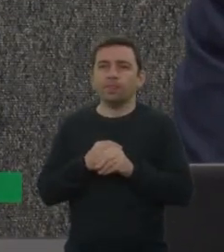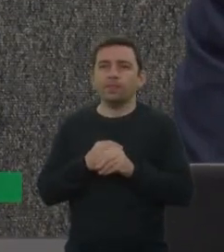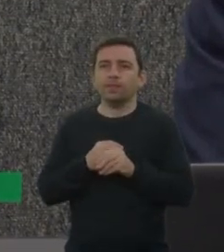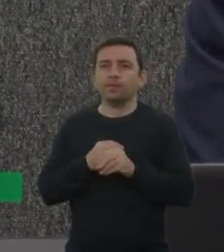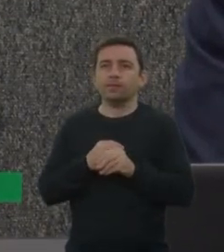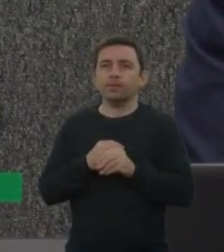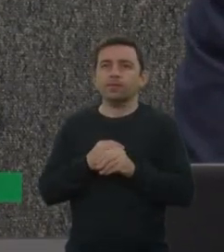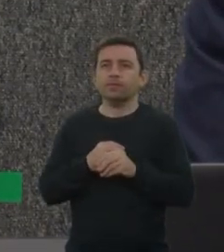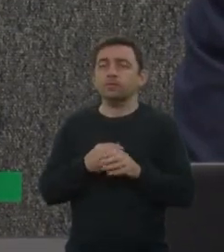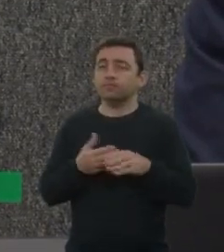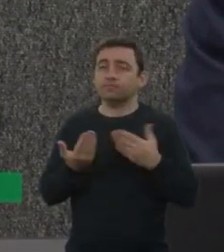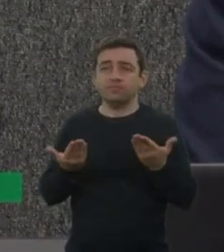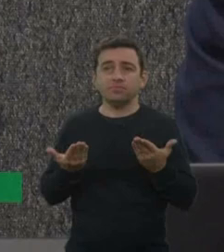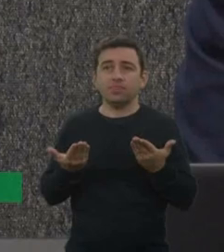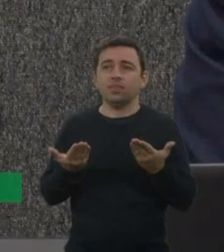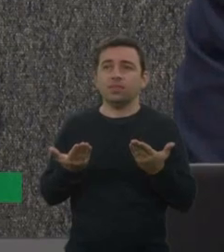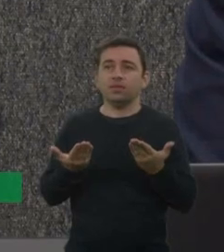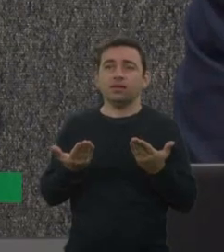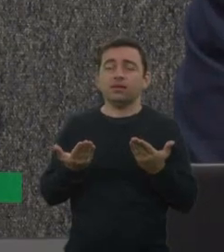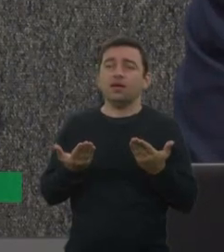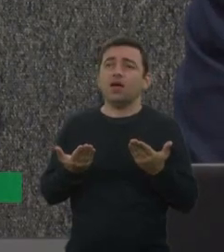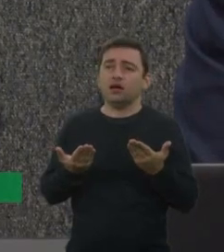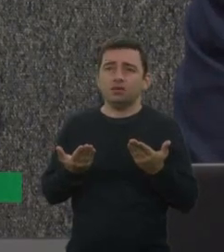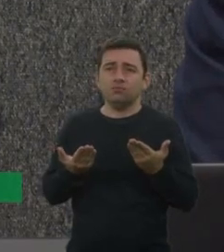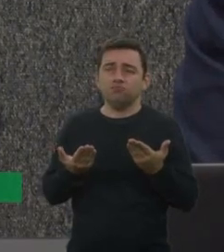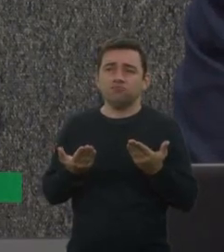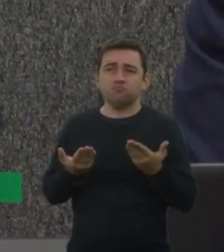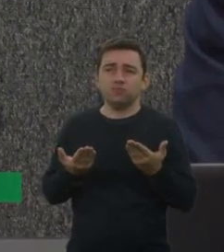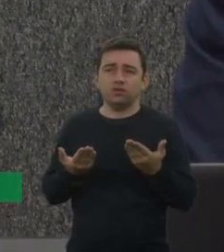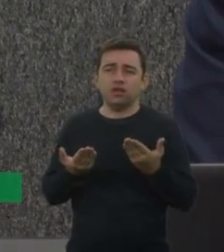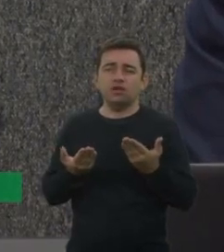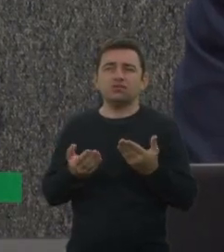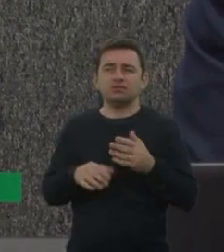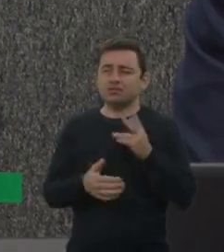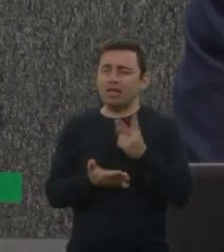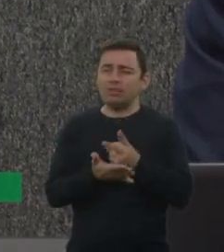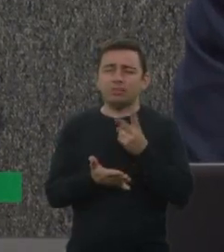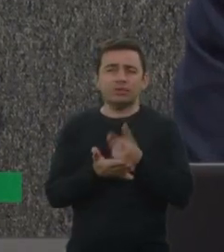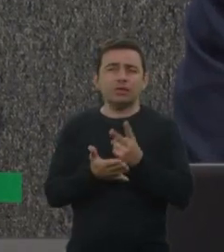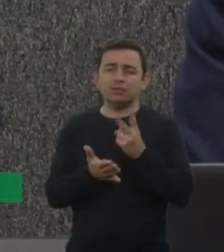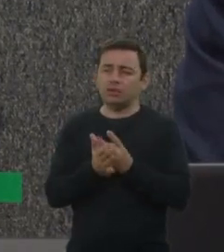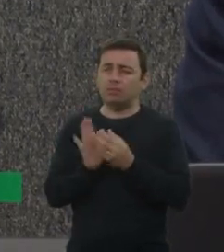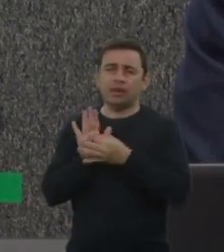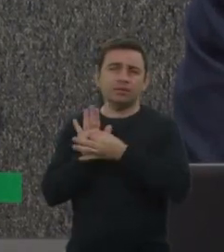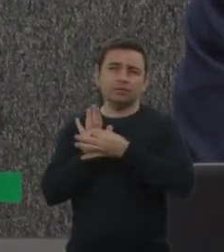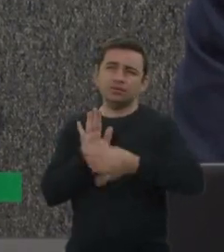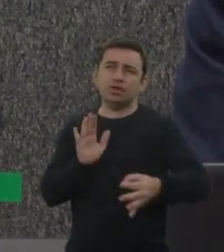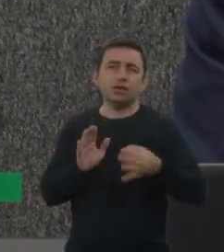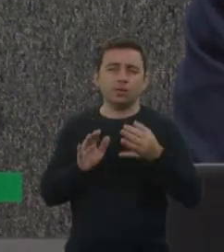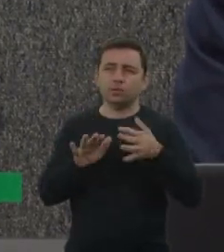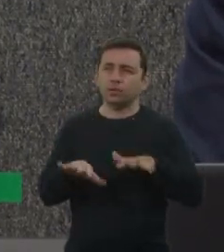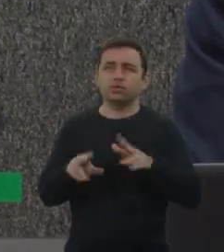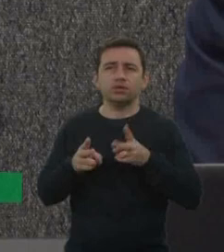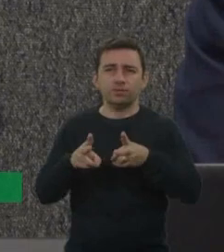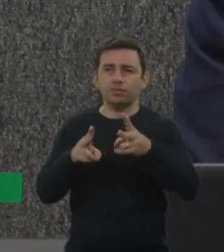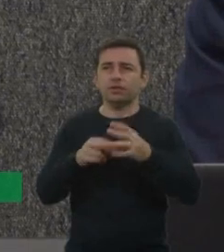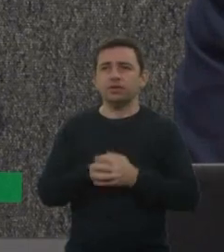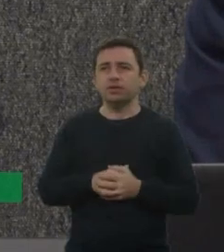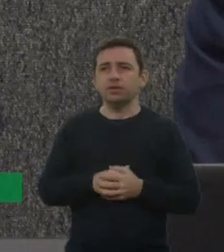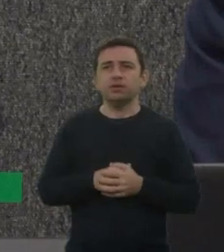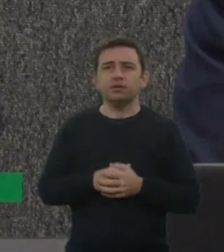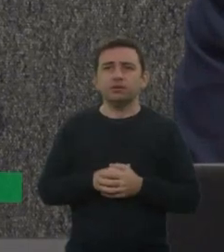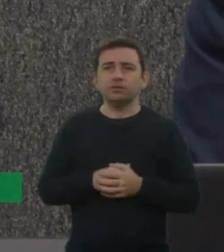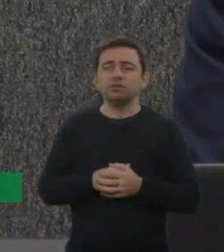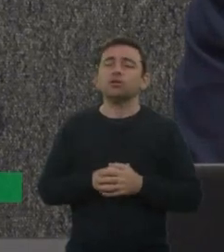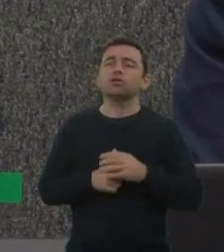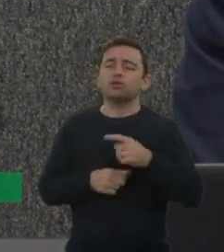o que não é raro a gente ouvir isso nos pareceres da inclusão. A gente sabe do mercado internacional, a gente sabe que o